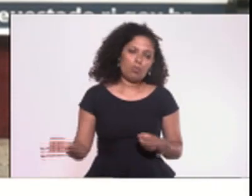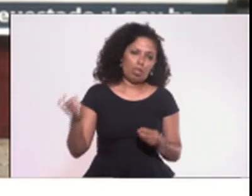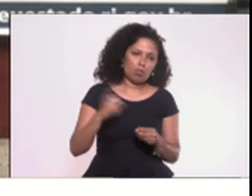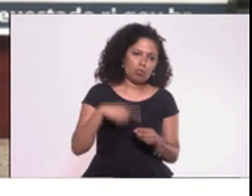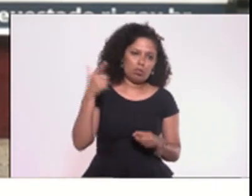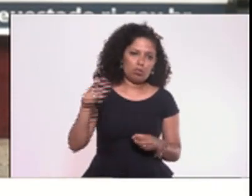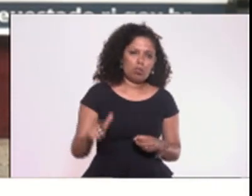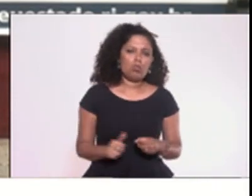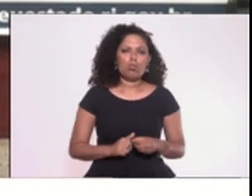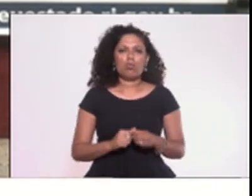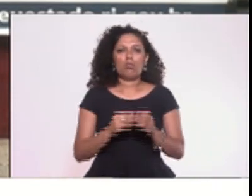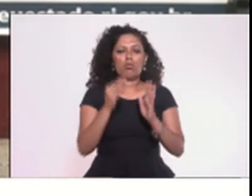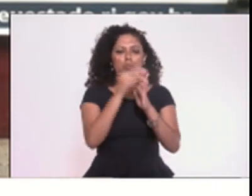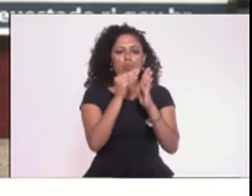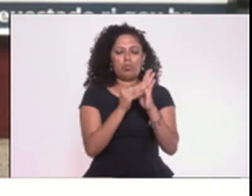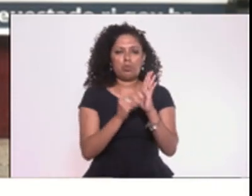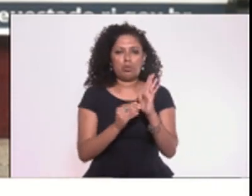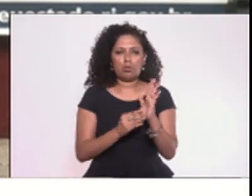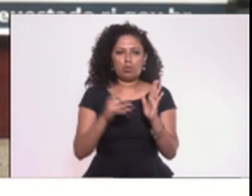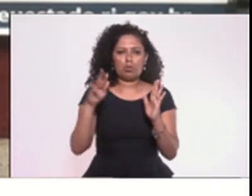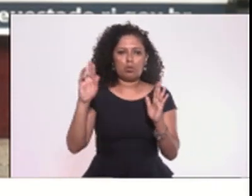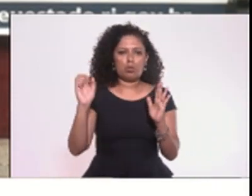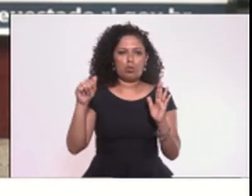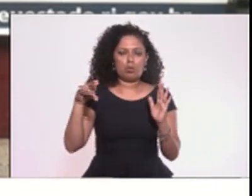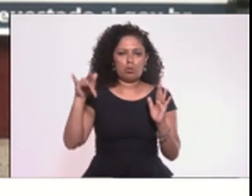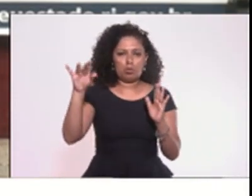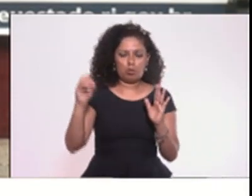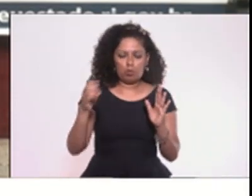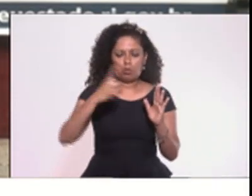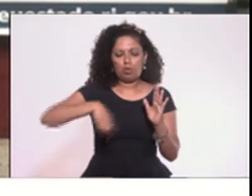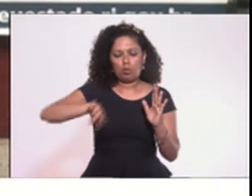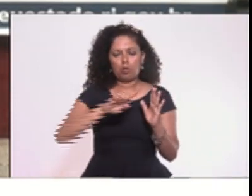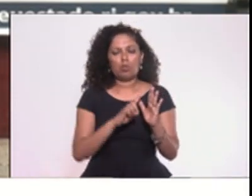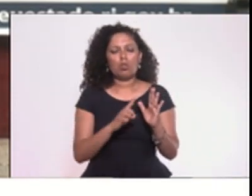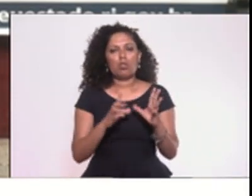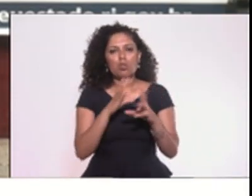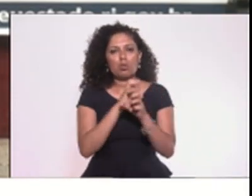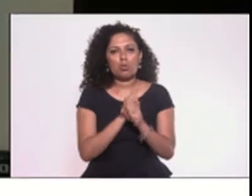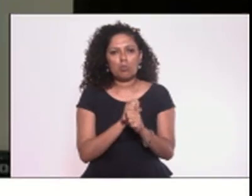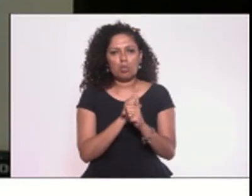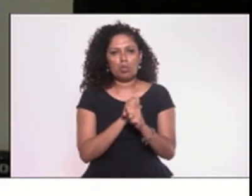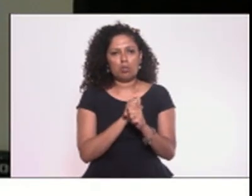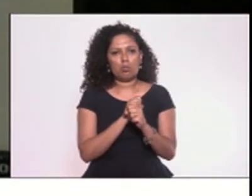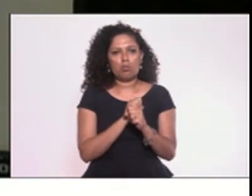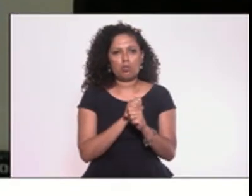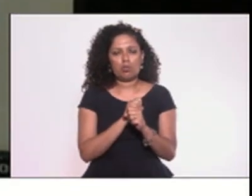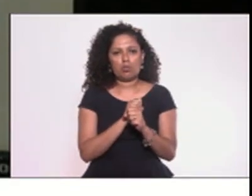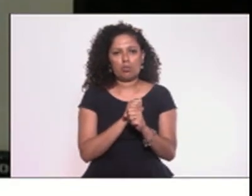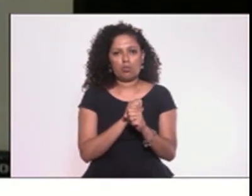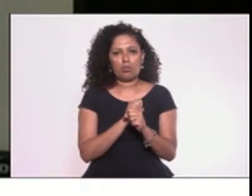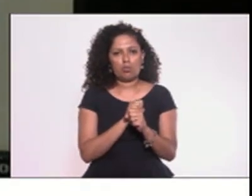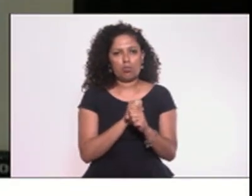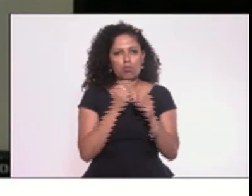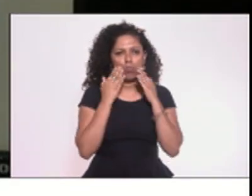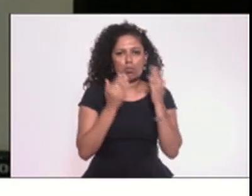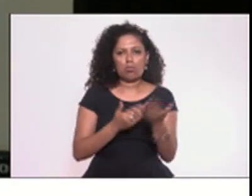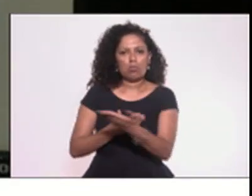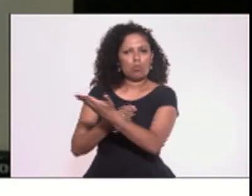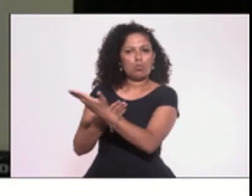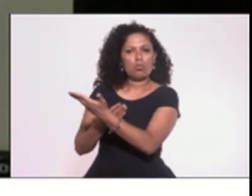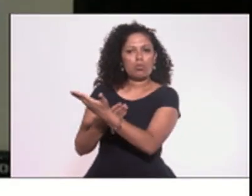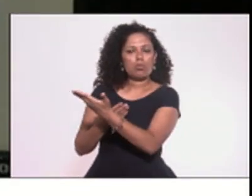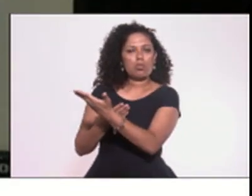Voltando aos resultados do Green Rio, o Green Rio já felizmente, bate na madeira, tem uma madeira aqui, já